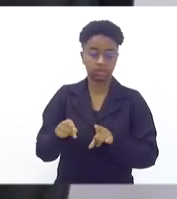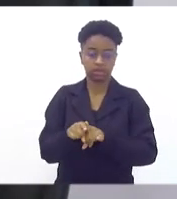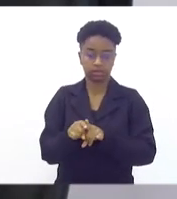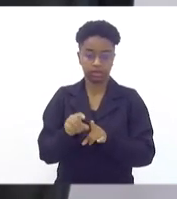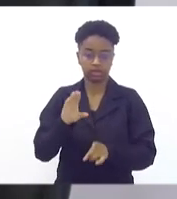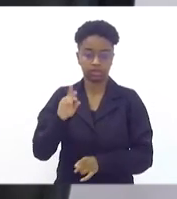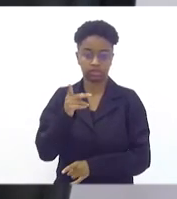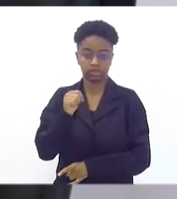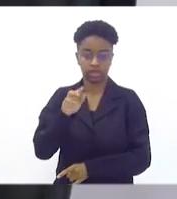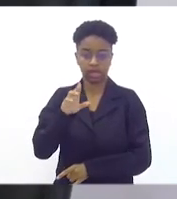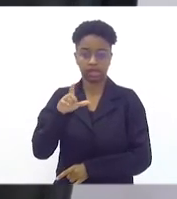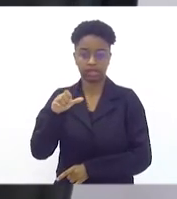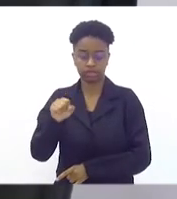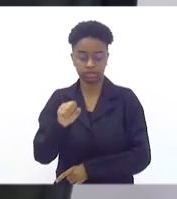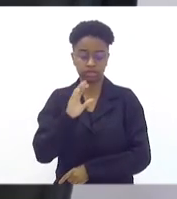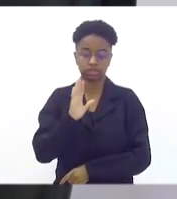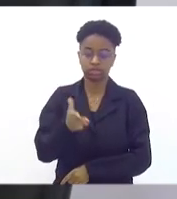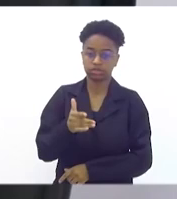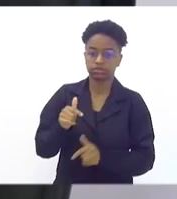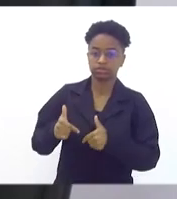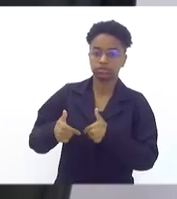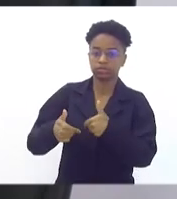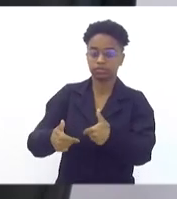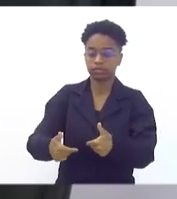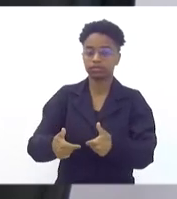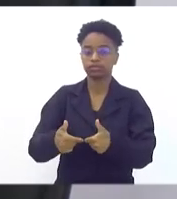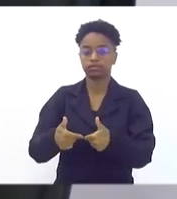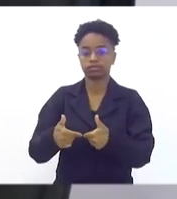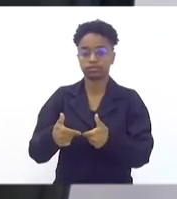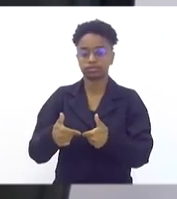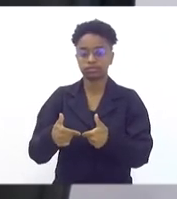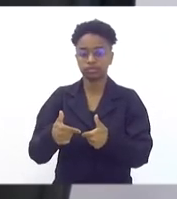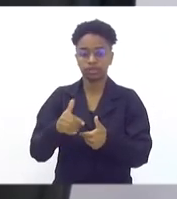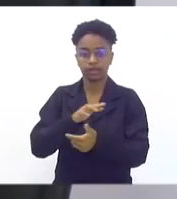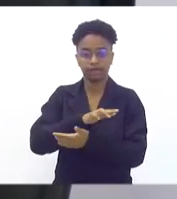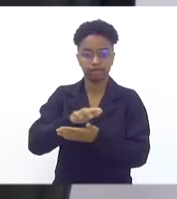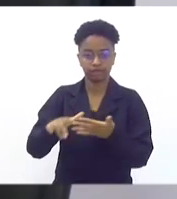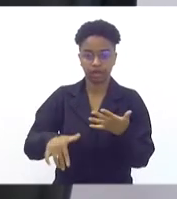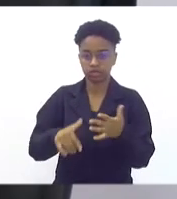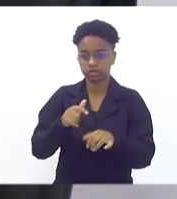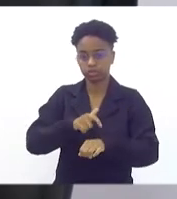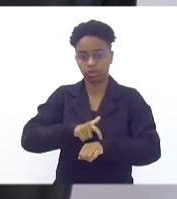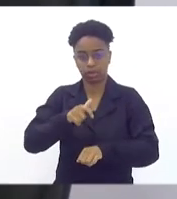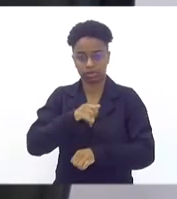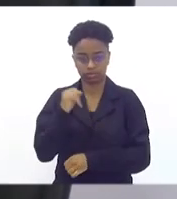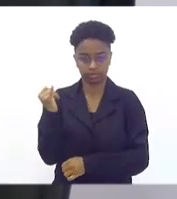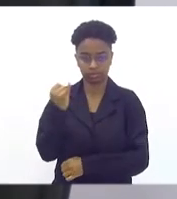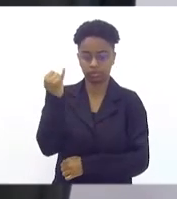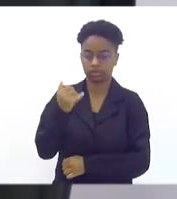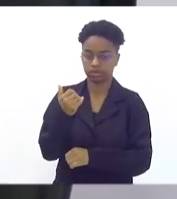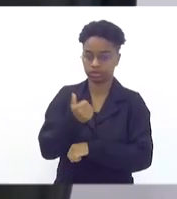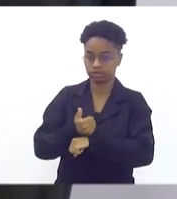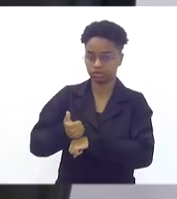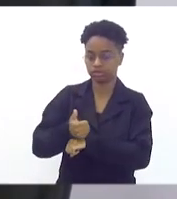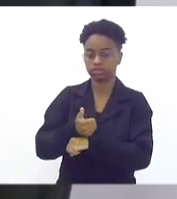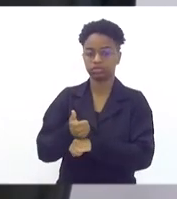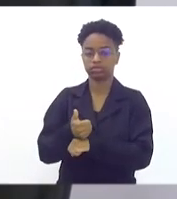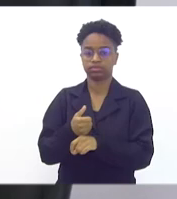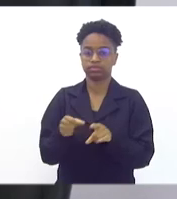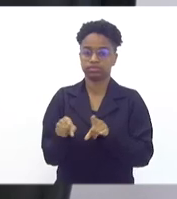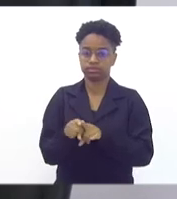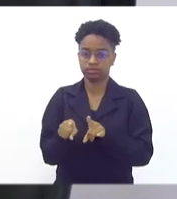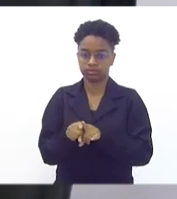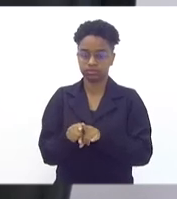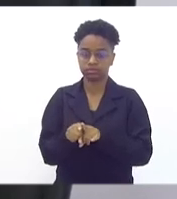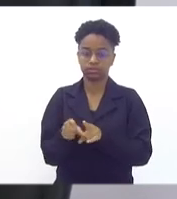detentor de Mandato eletivo com várias momentos na sua vida profissional de também